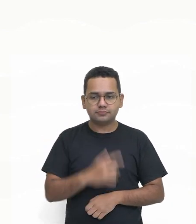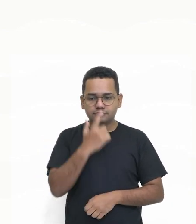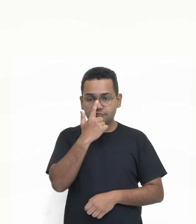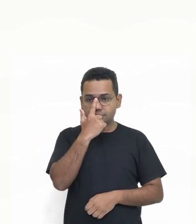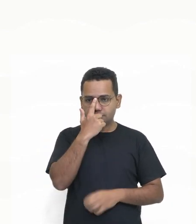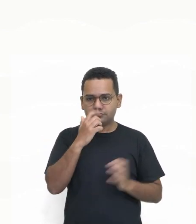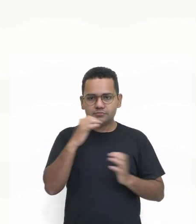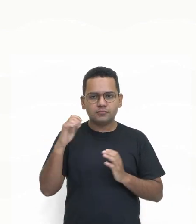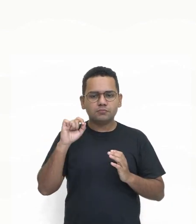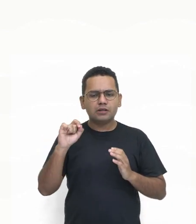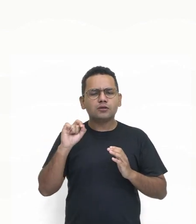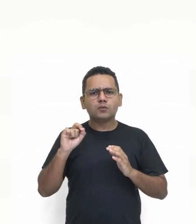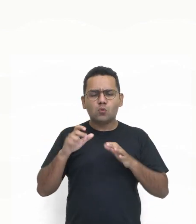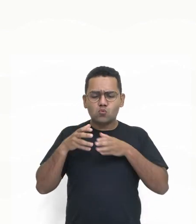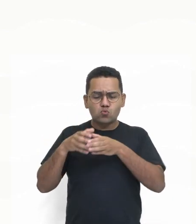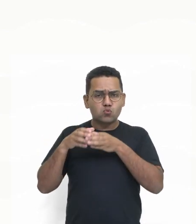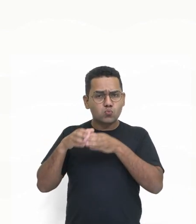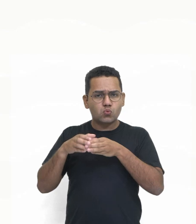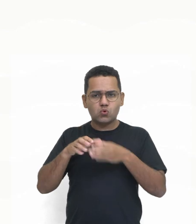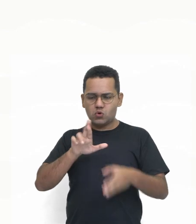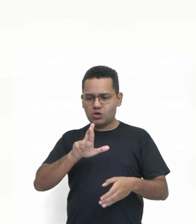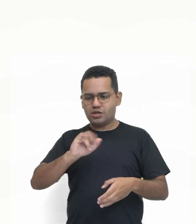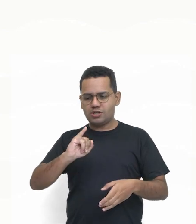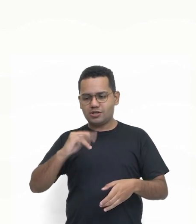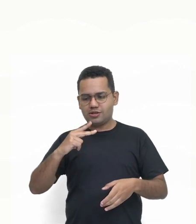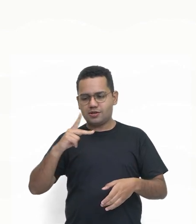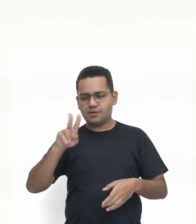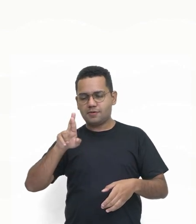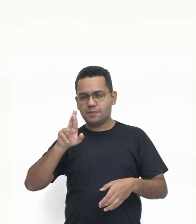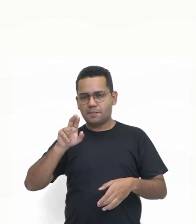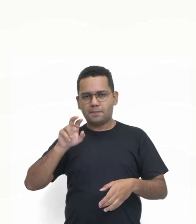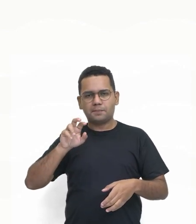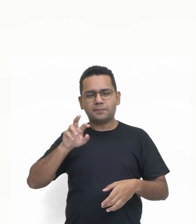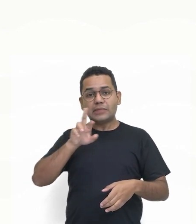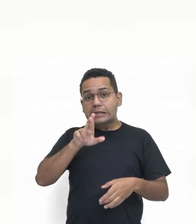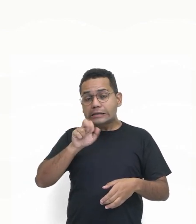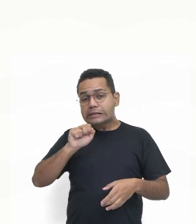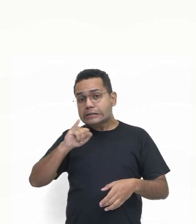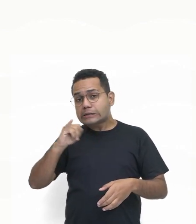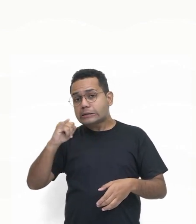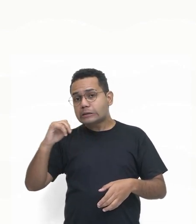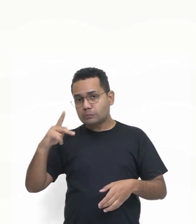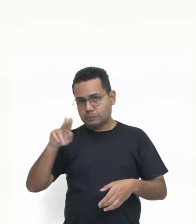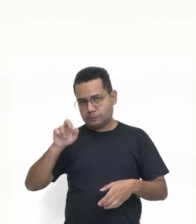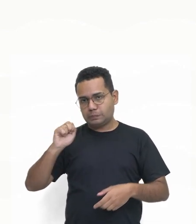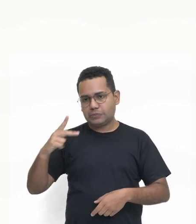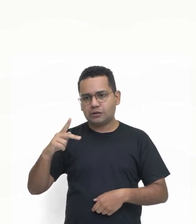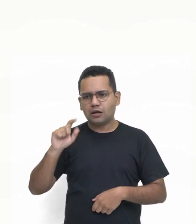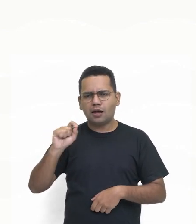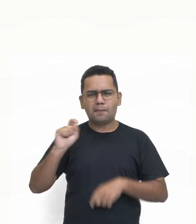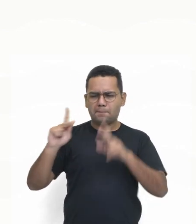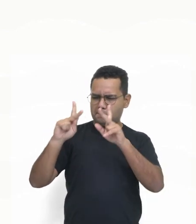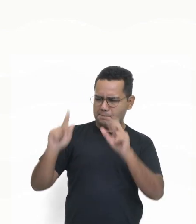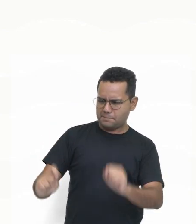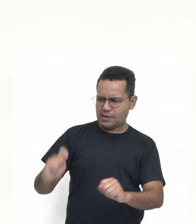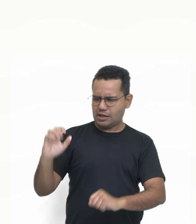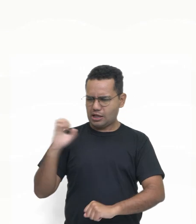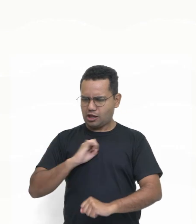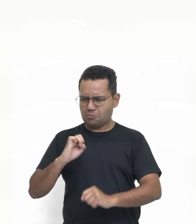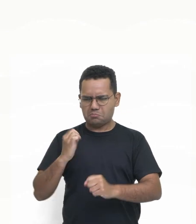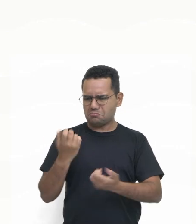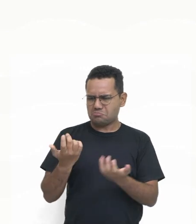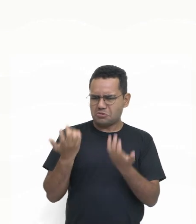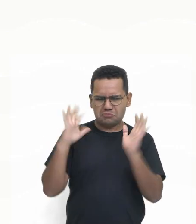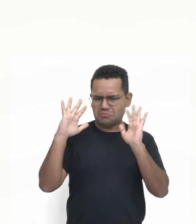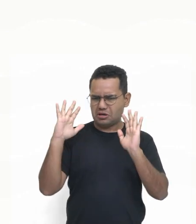movimento hippie, um movimento que apoiava a paz, o amor, um movimento que eles não estavam ali contra a guerra, e